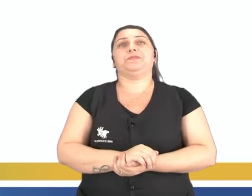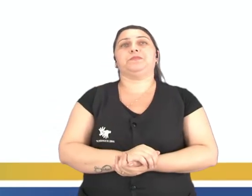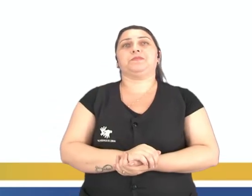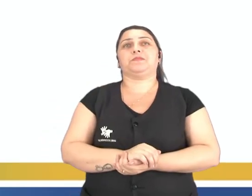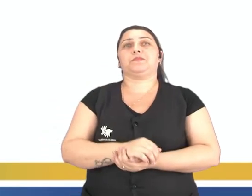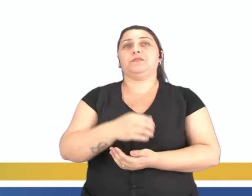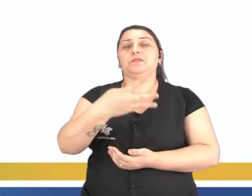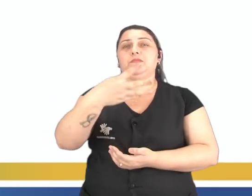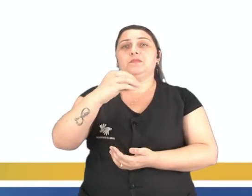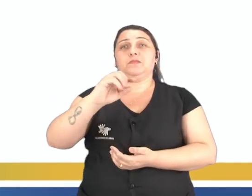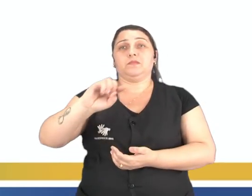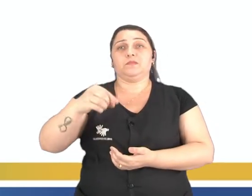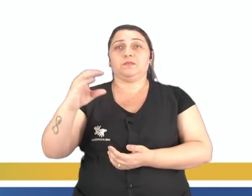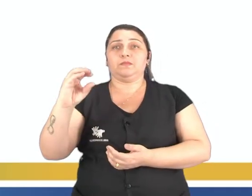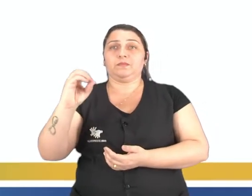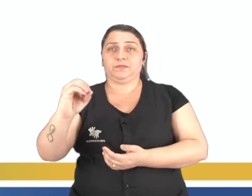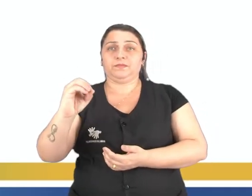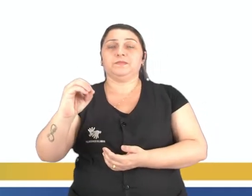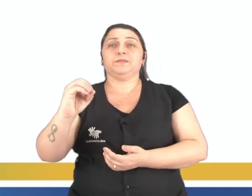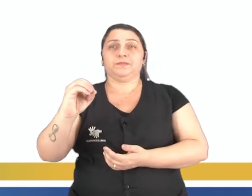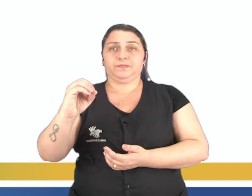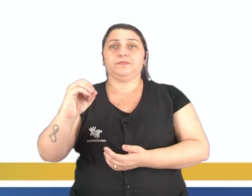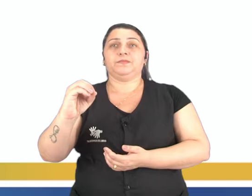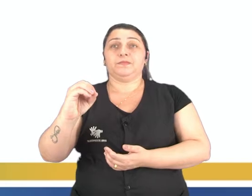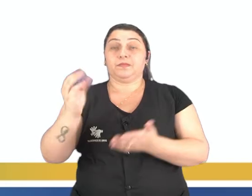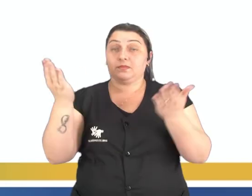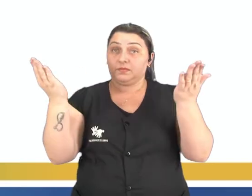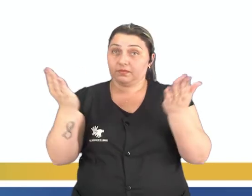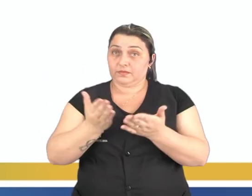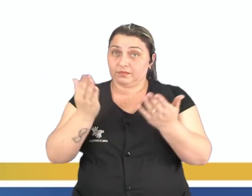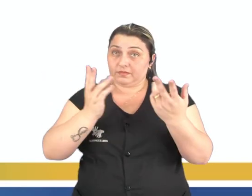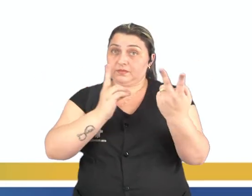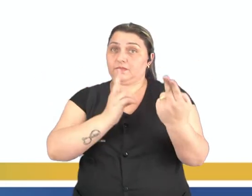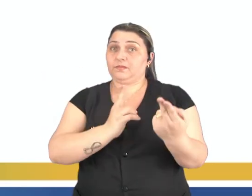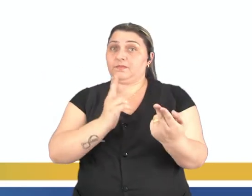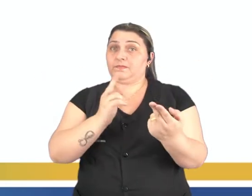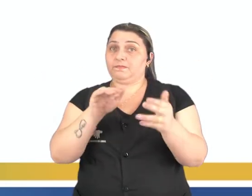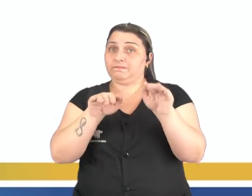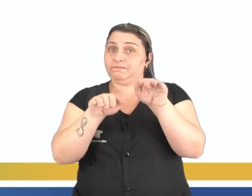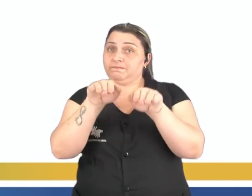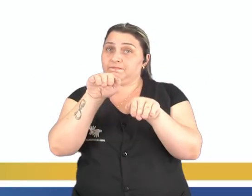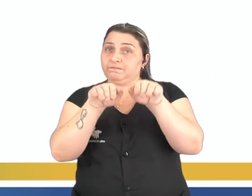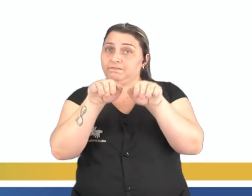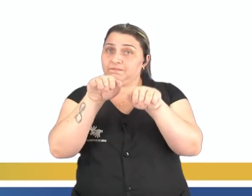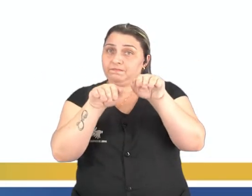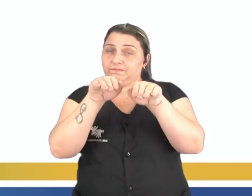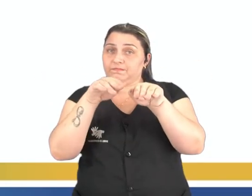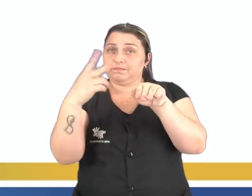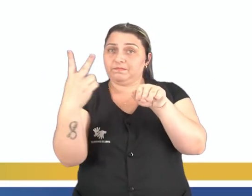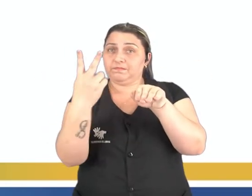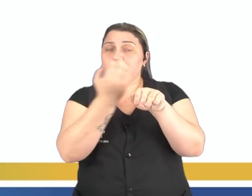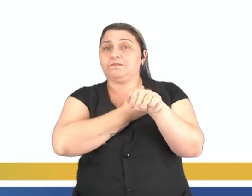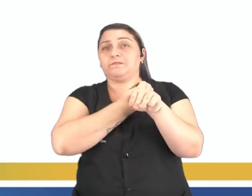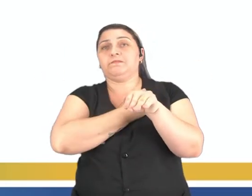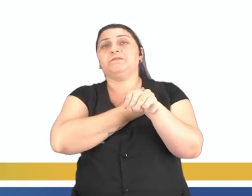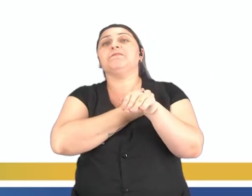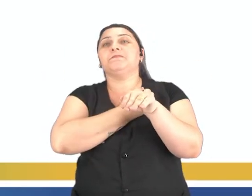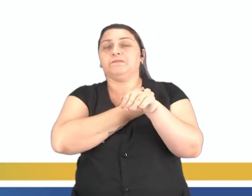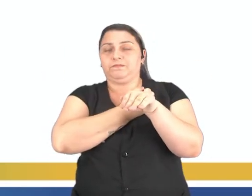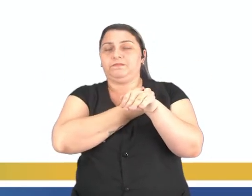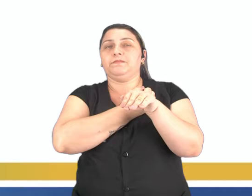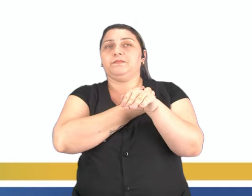o quê? Um zero e uma vírgula ao lado do 40 e agora nós temos um equilíbrio. os dois números têm uma casa